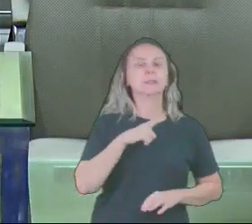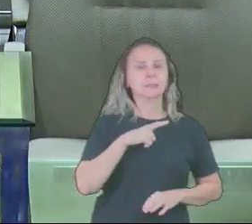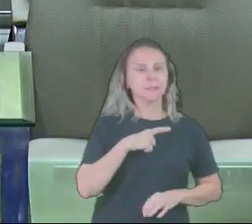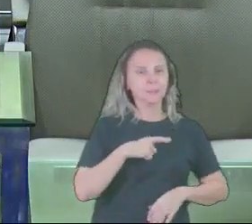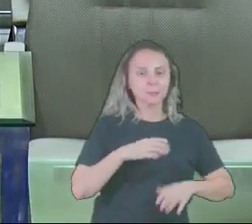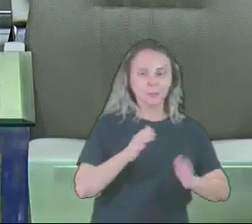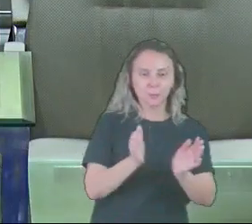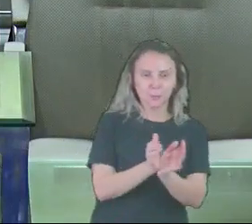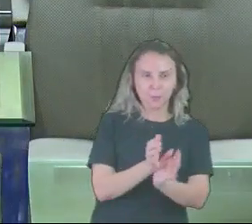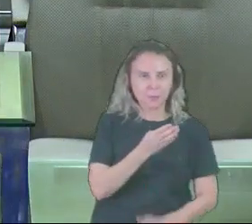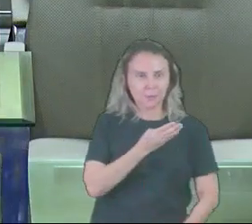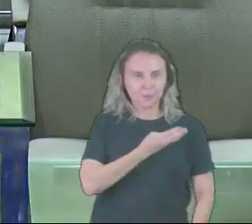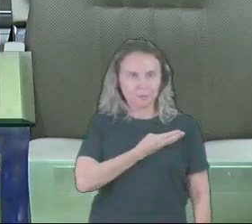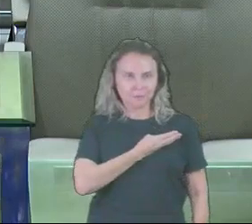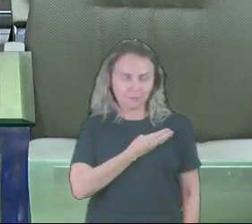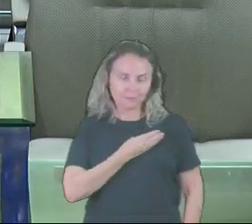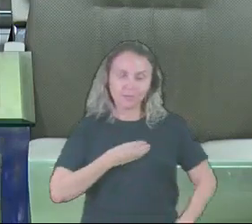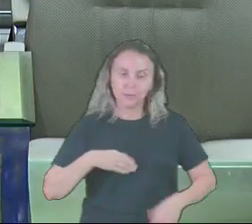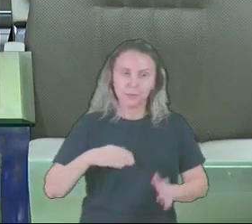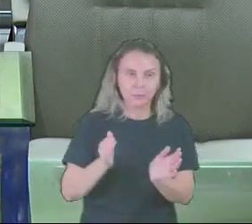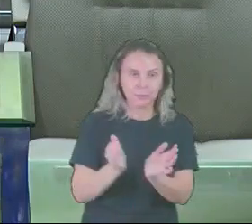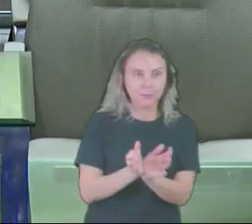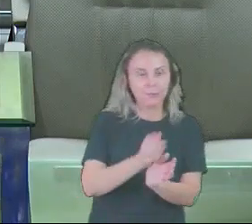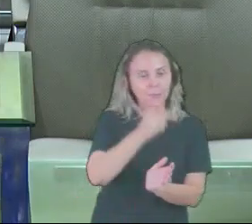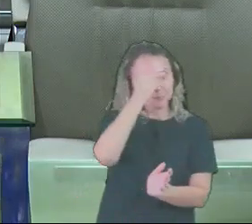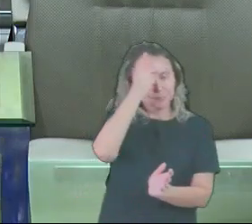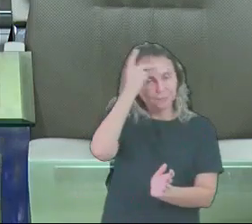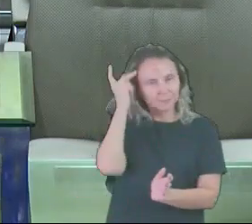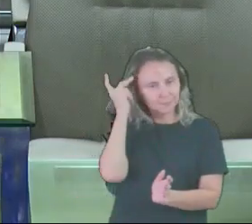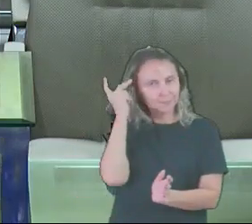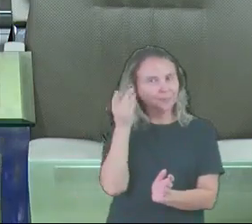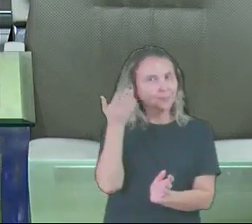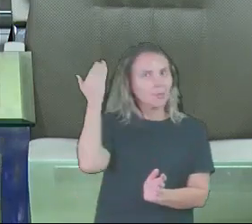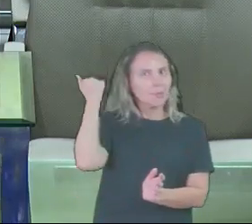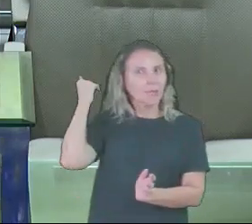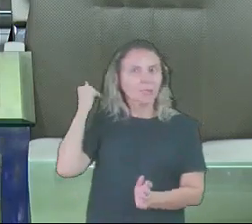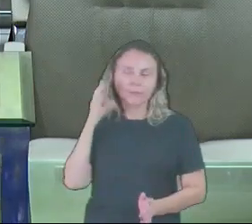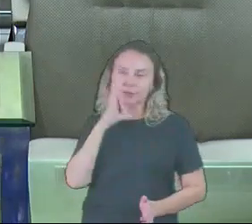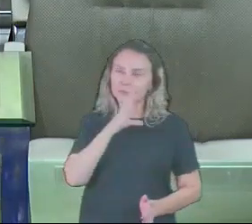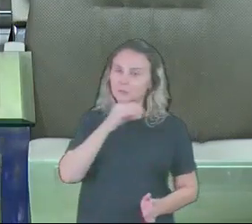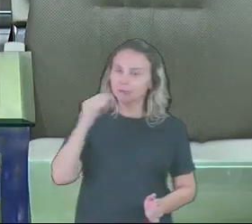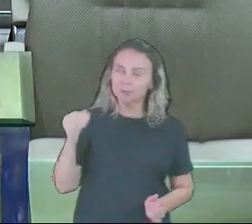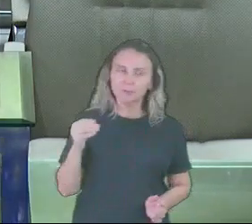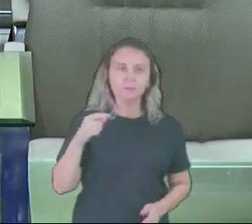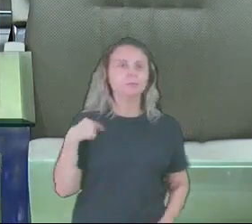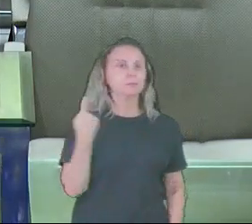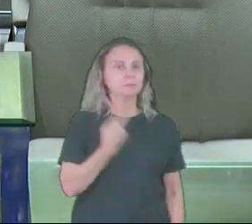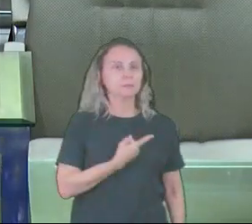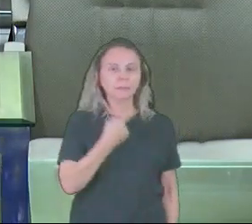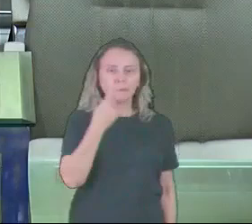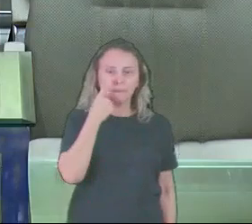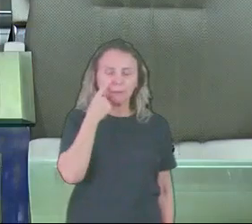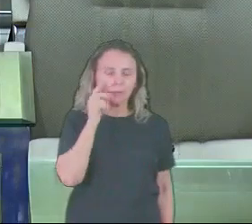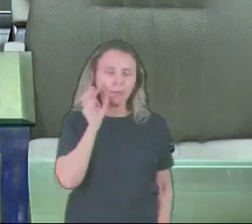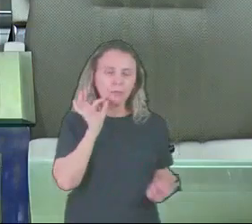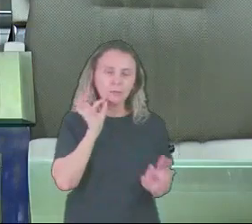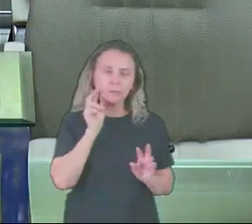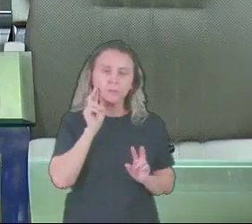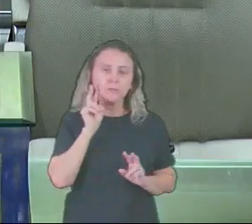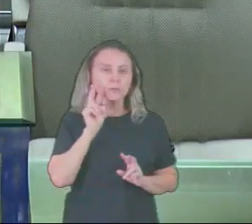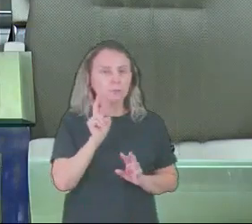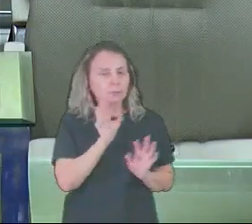amigos grupo de pessoas que foram da nossa adolescência e a gente vai observando o que muitos grupos